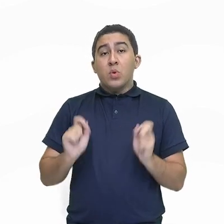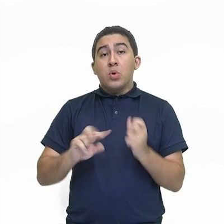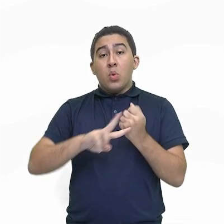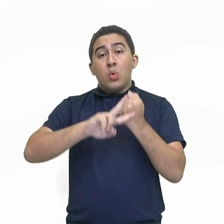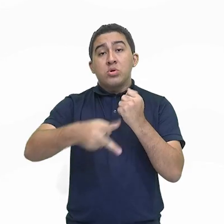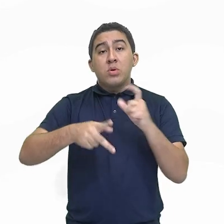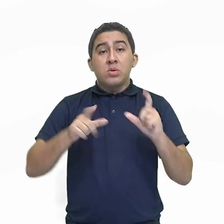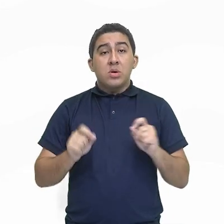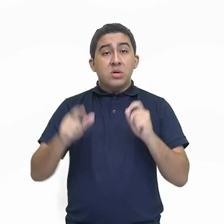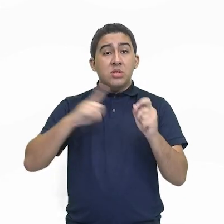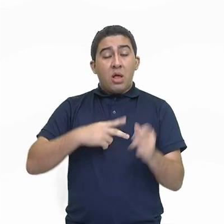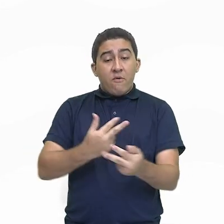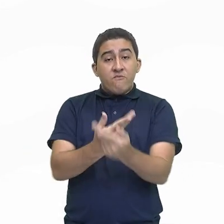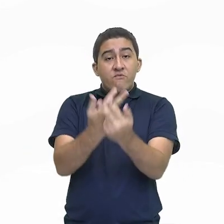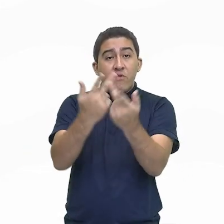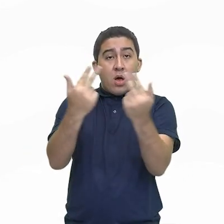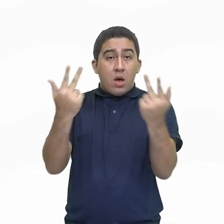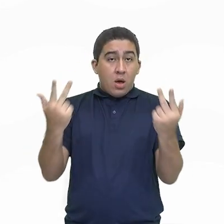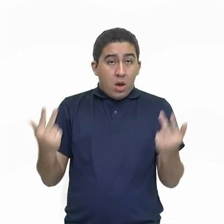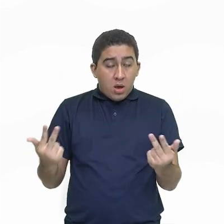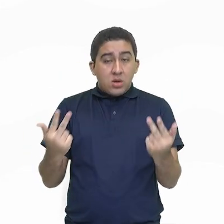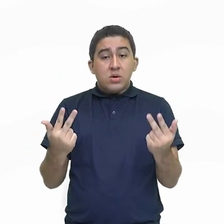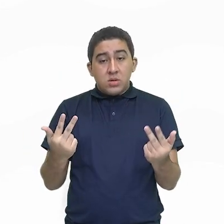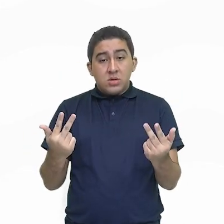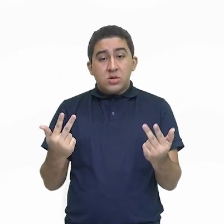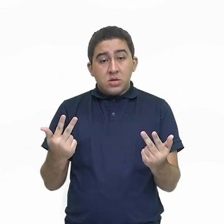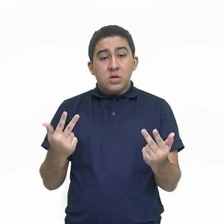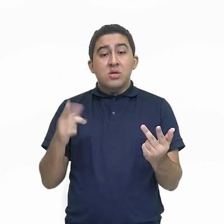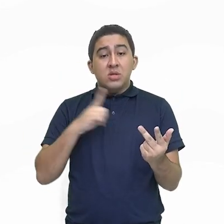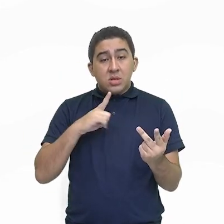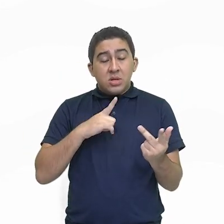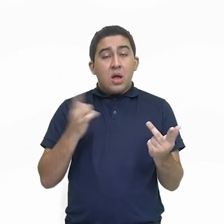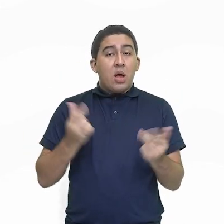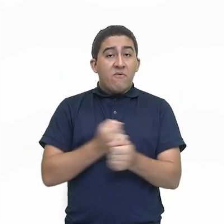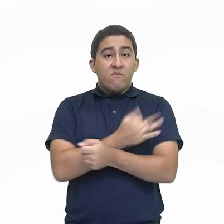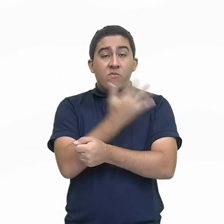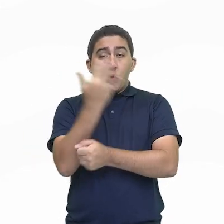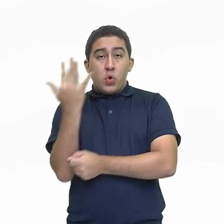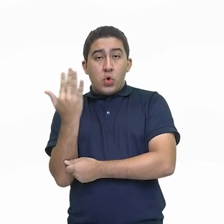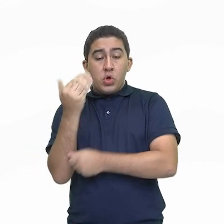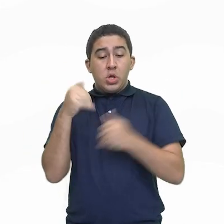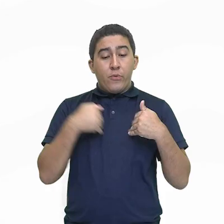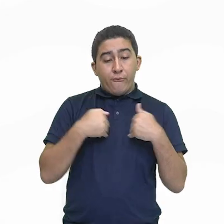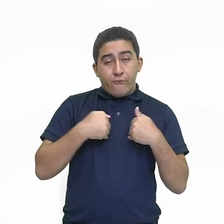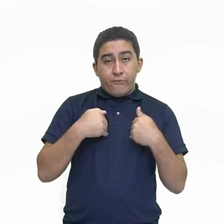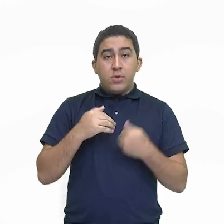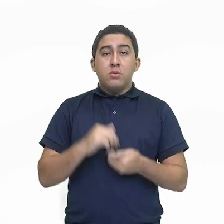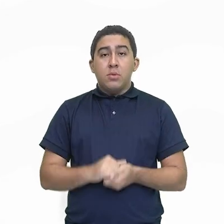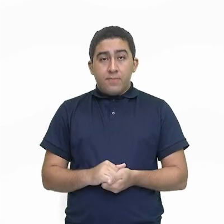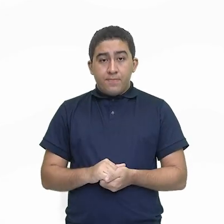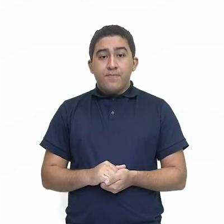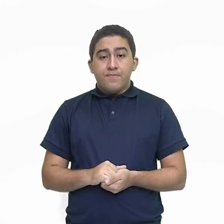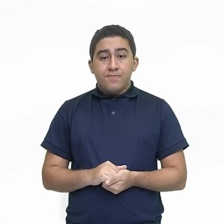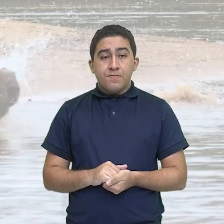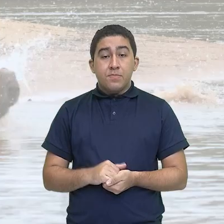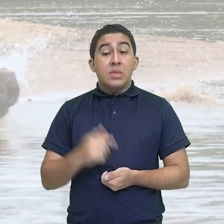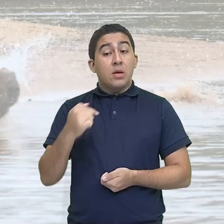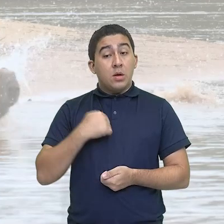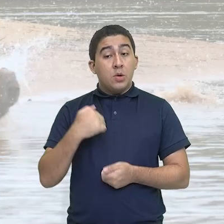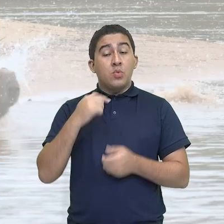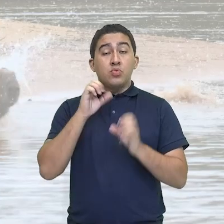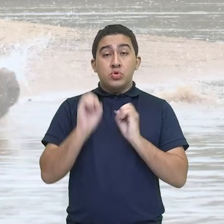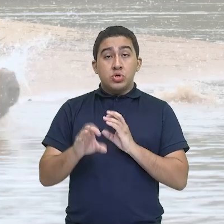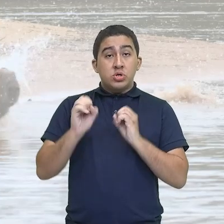resulta numa diversidade de flora e fauna. Então, aqui eu estou dando essa aula